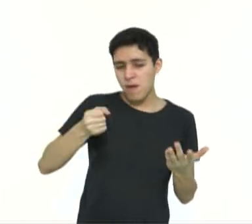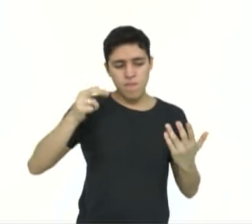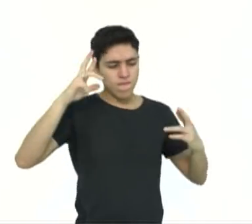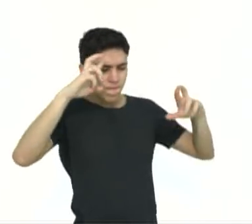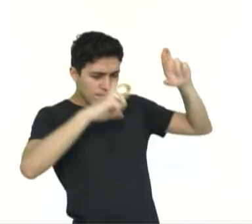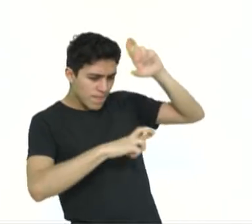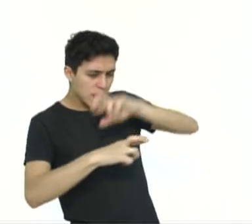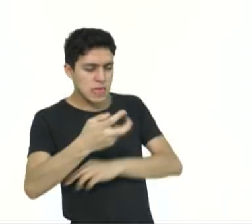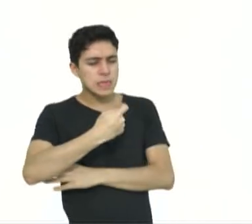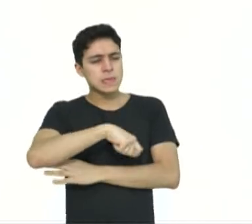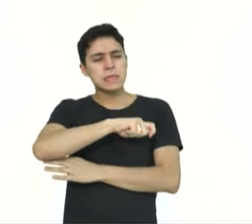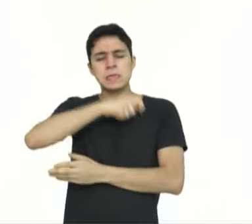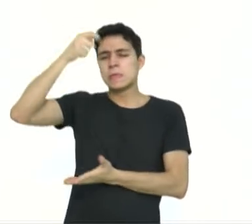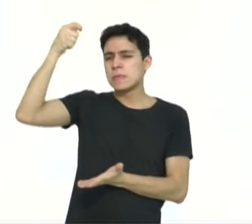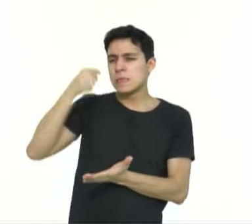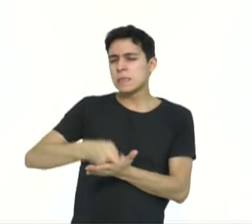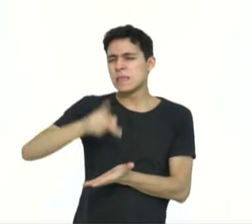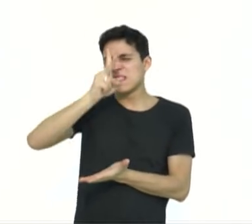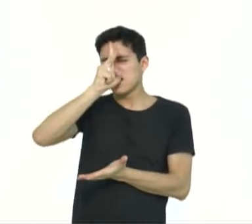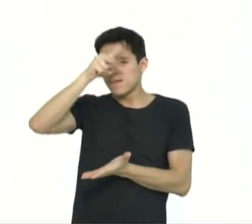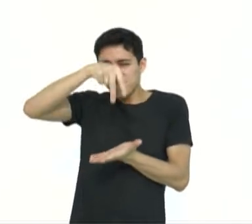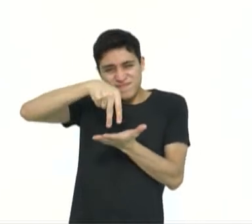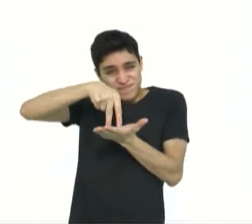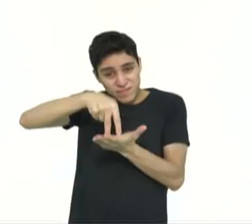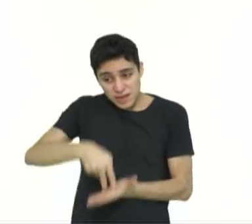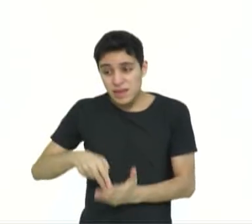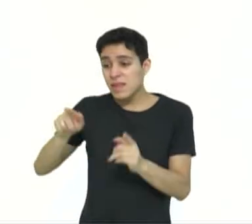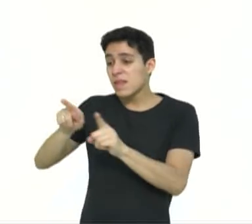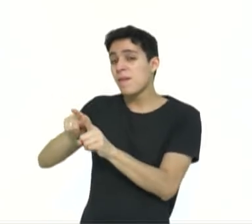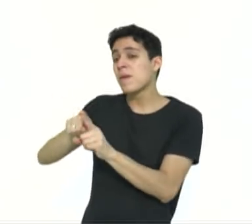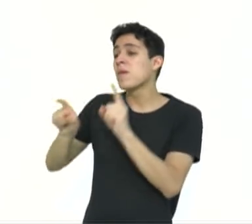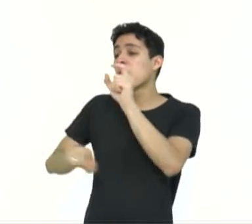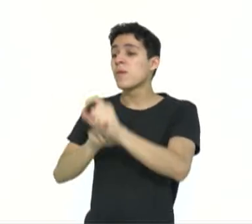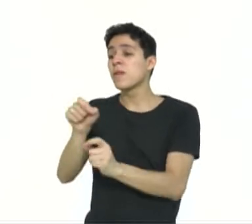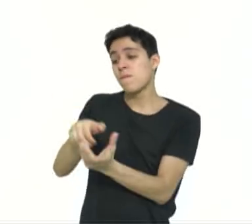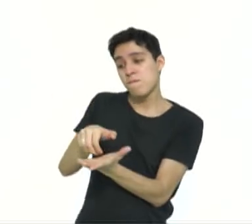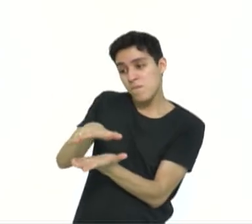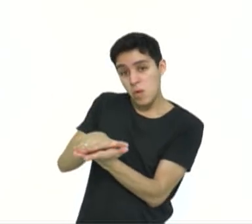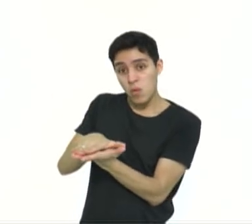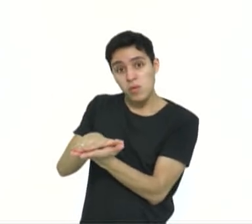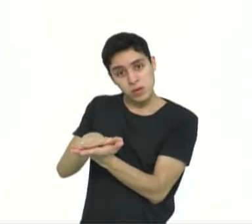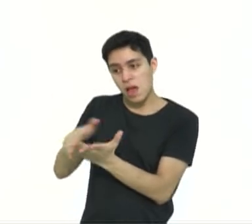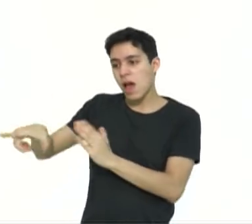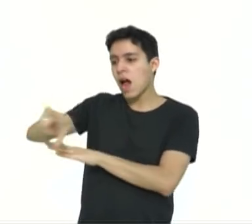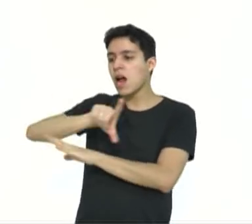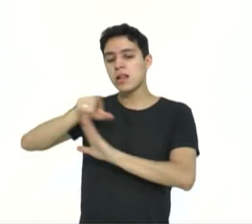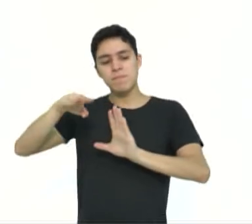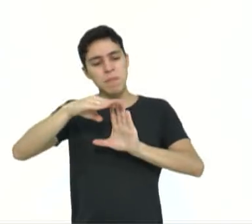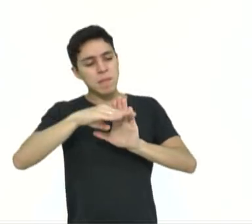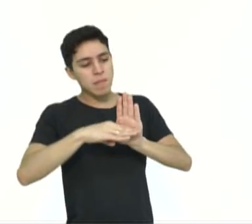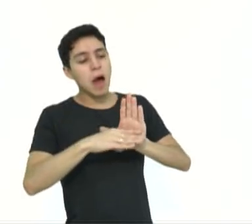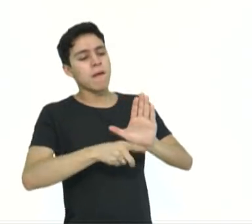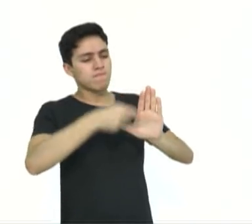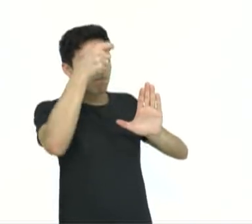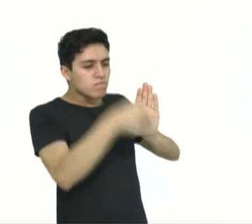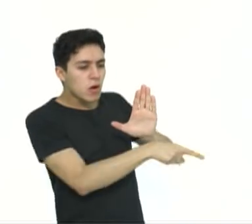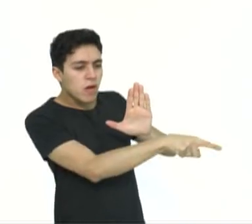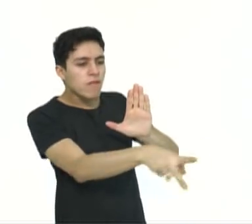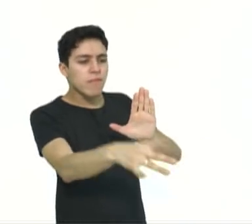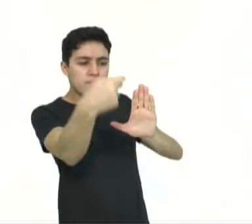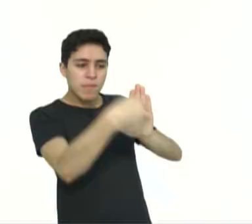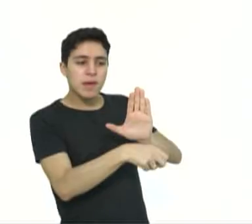fiscalização rigorosa e que as multas previstas sejam realmente aplicadas para aqueles que há